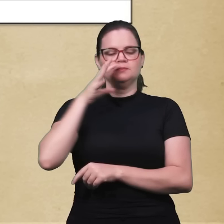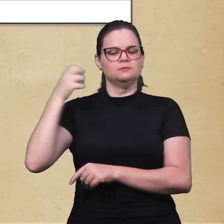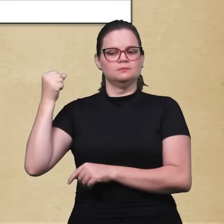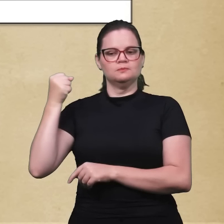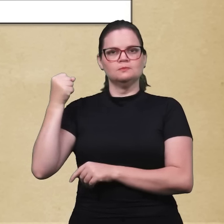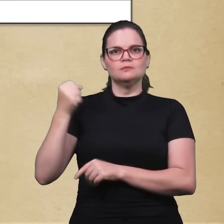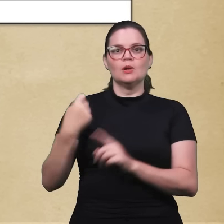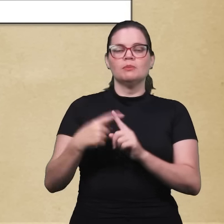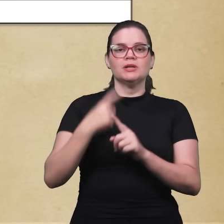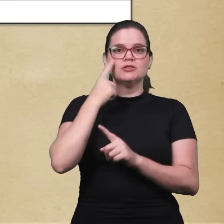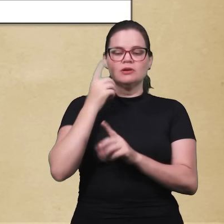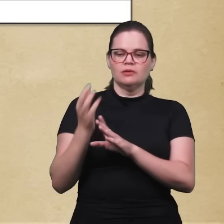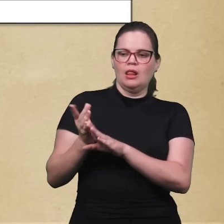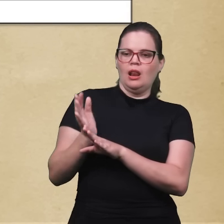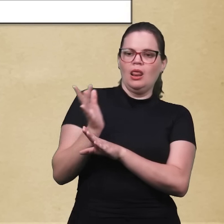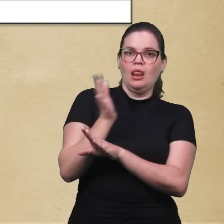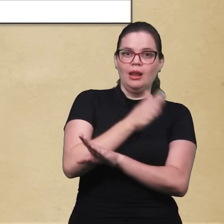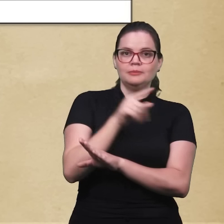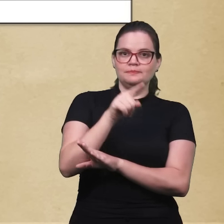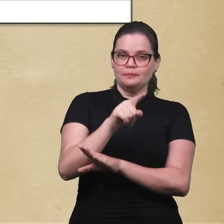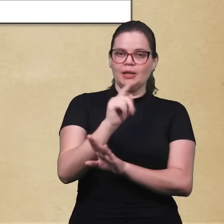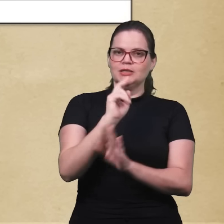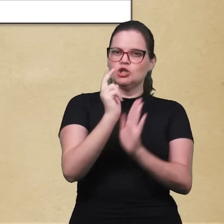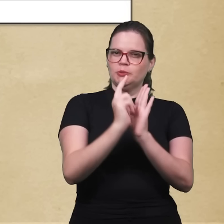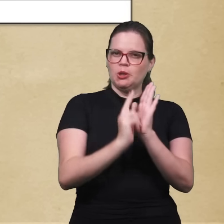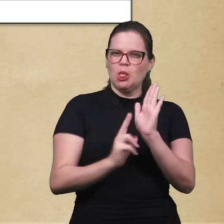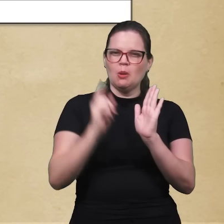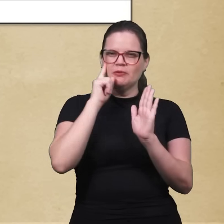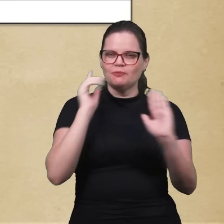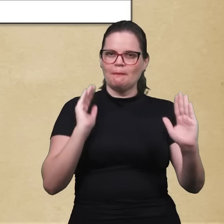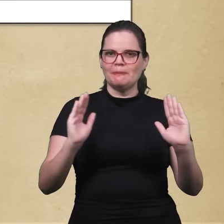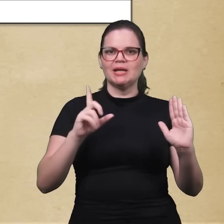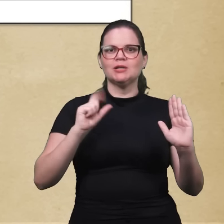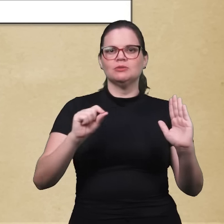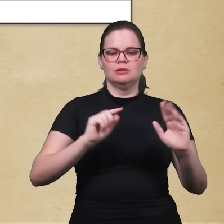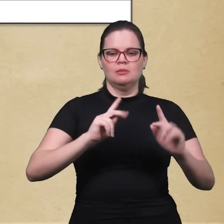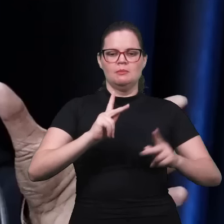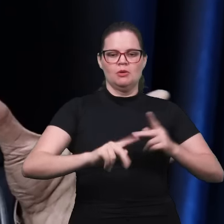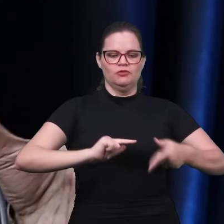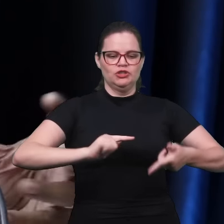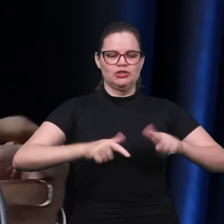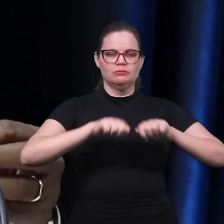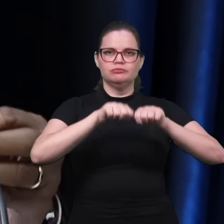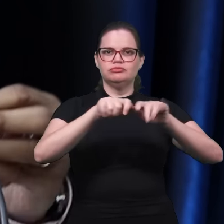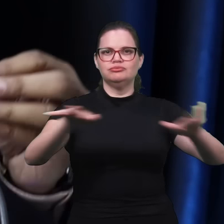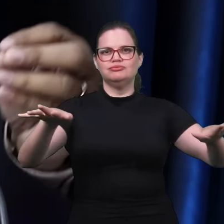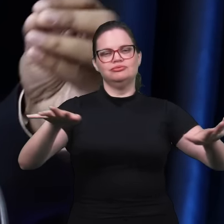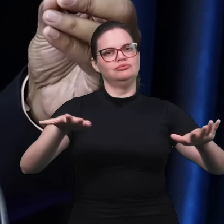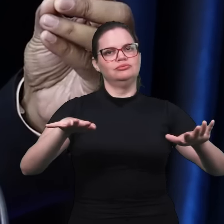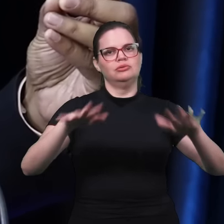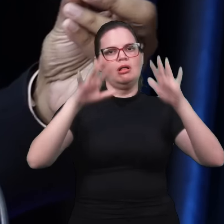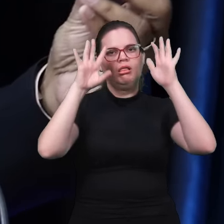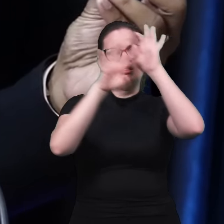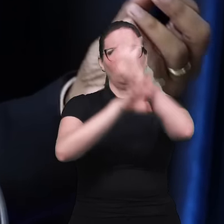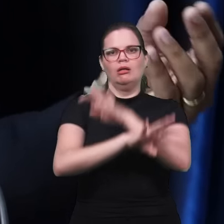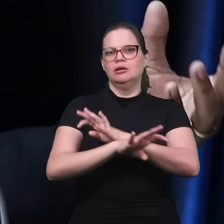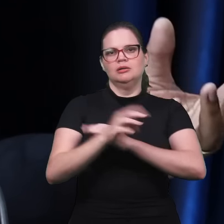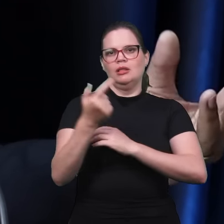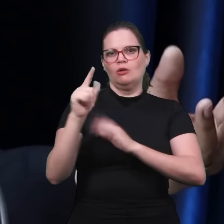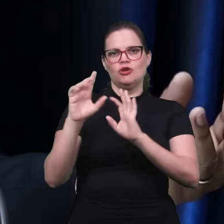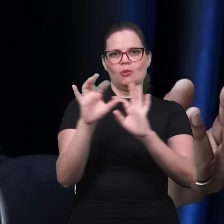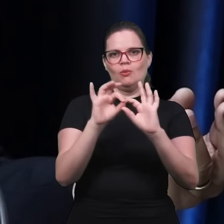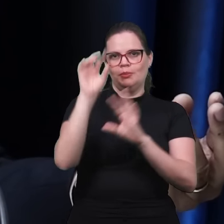ancestrais de Jesus viveram justamente nesse período em que Israel estava disperso, período em que muitos deles,